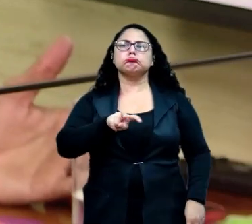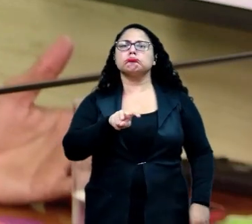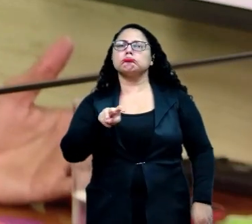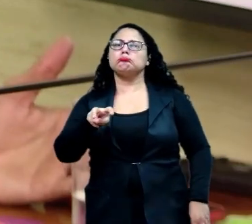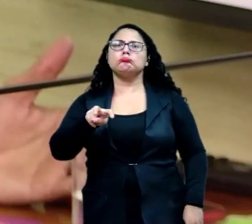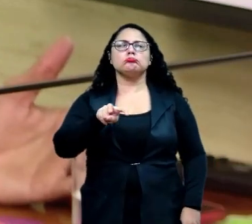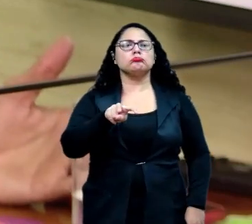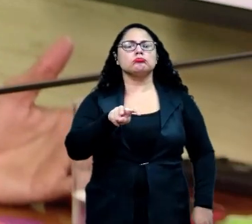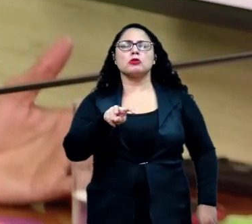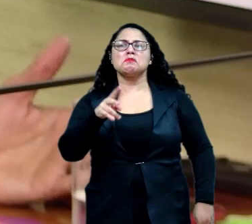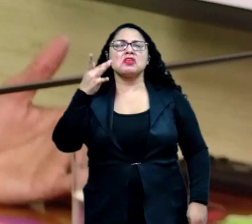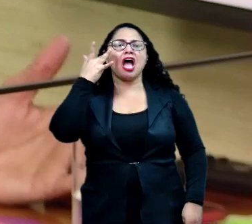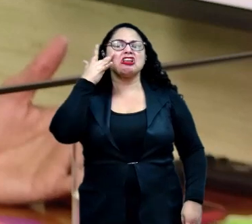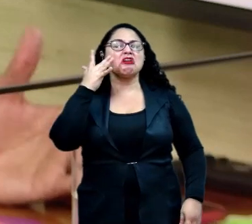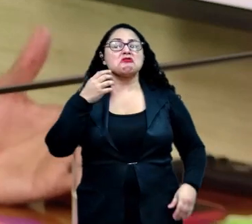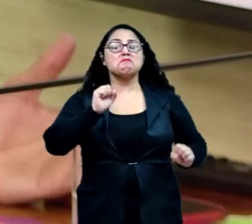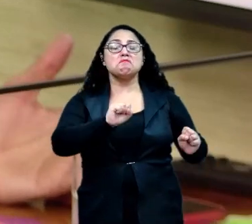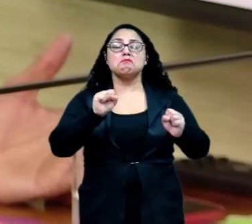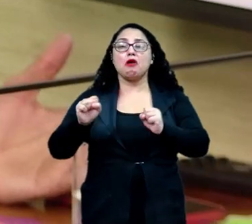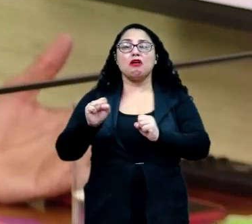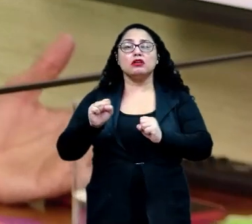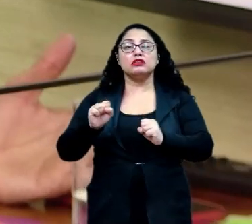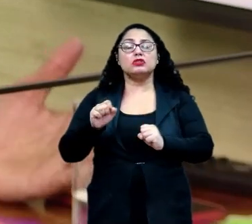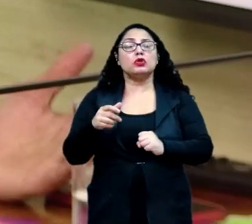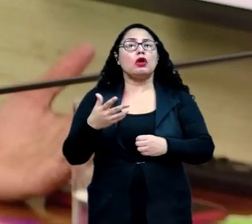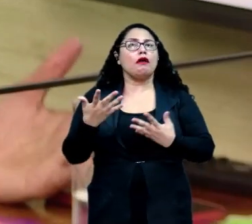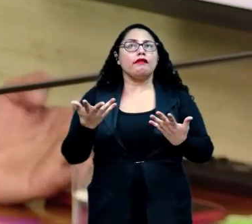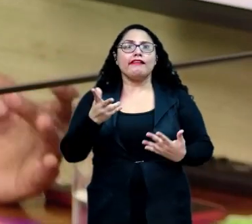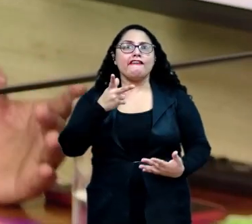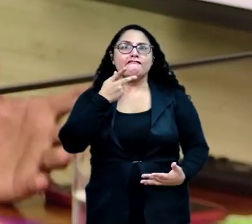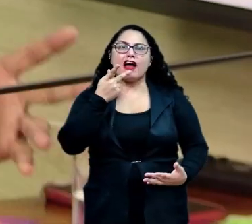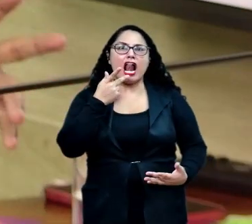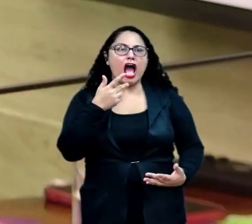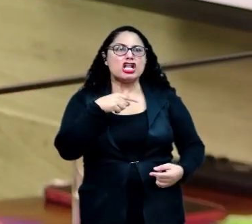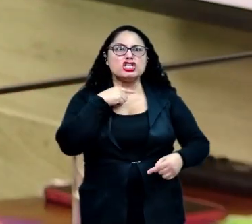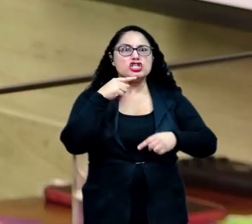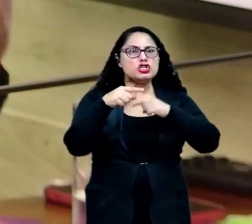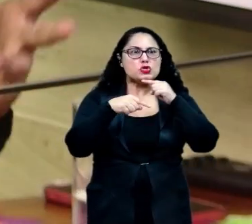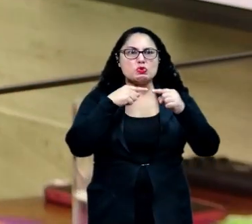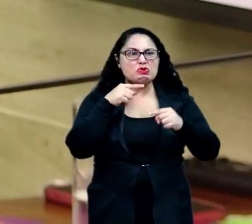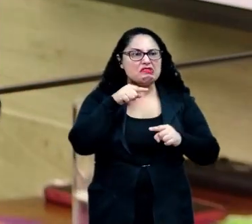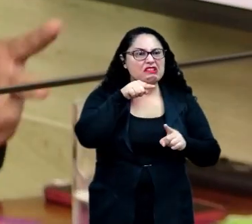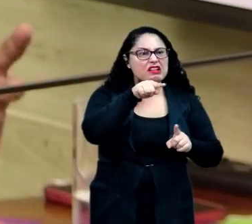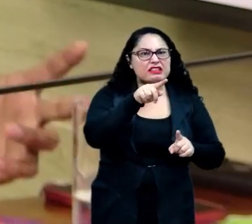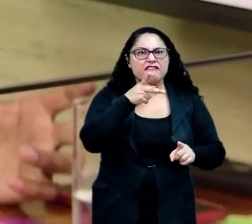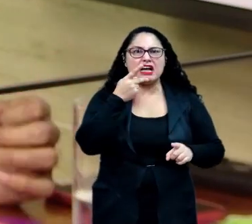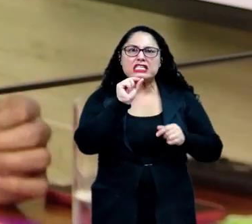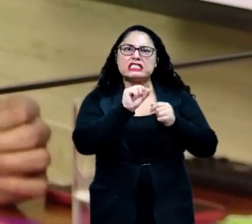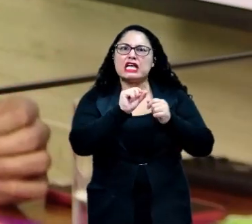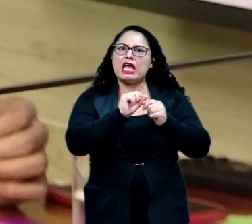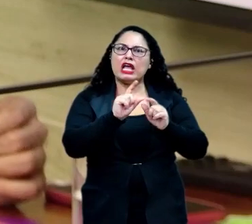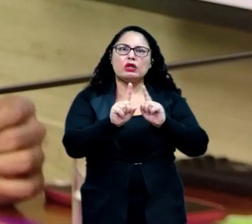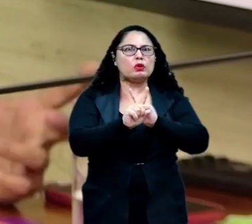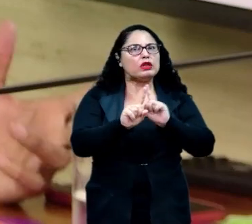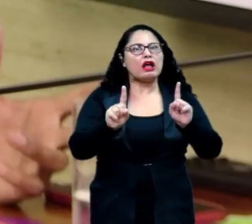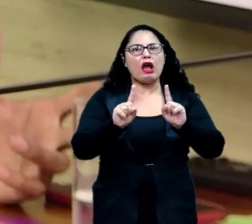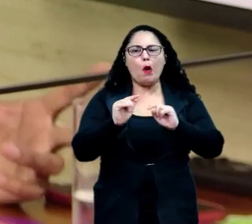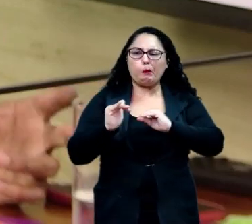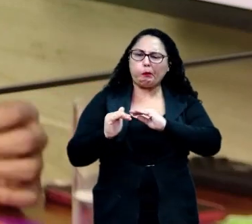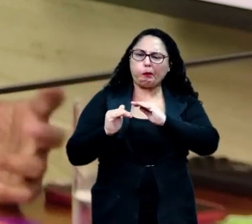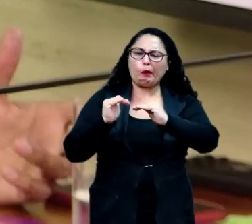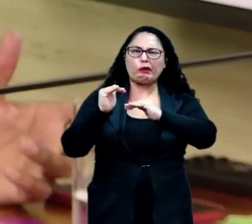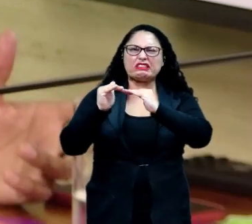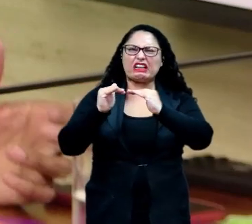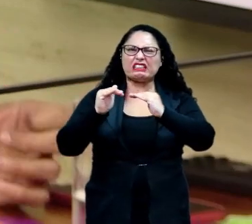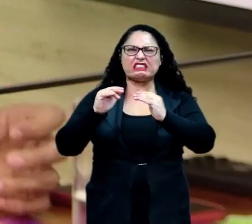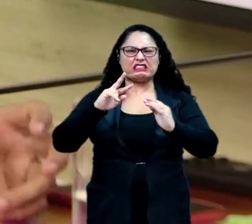deve caminhar, né? Uhum. Então não há que se falar em dúvida de que você está fazendo um processo